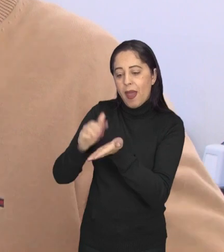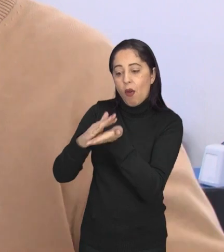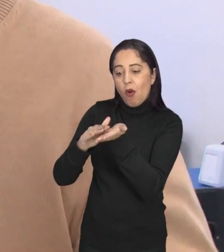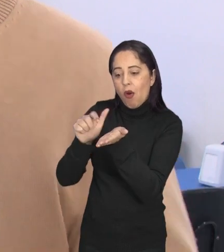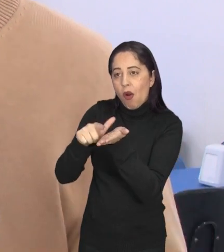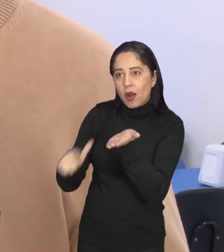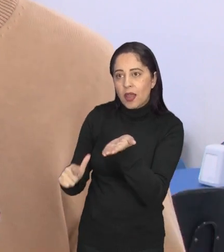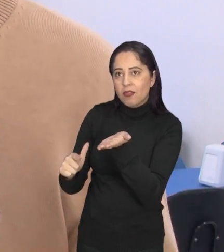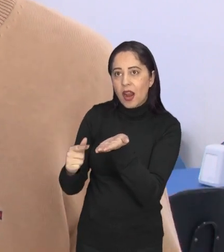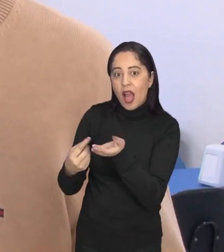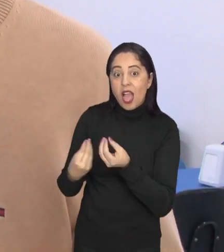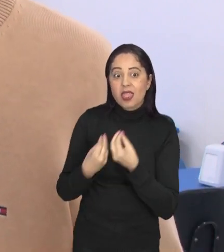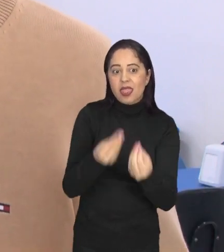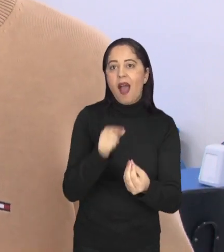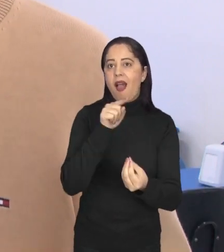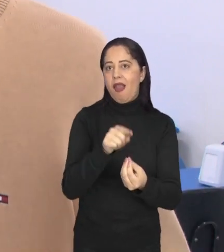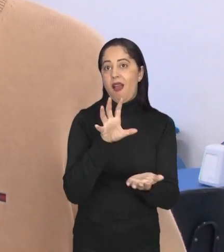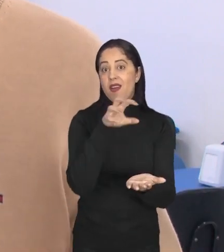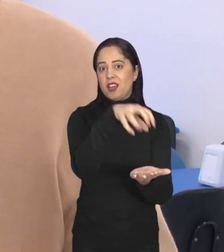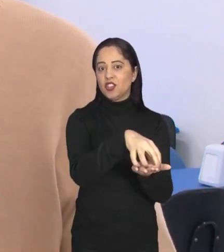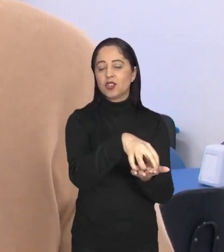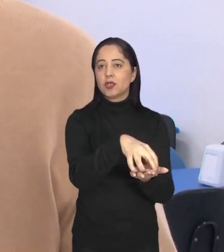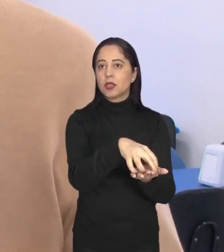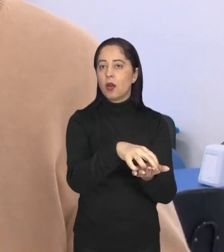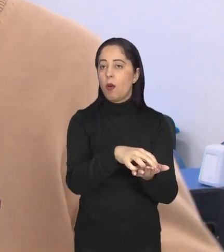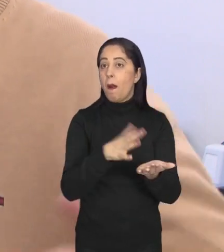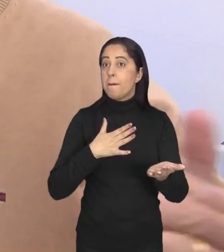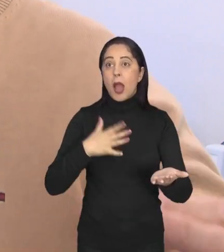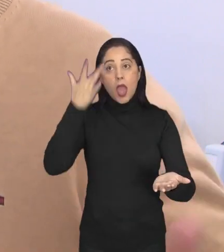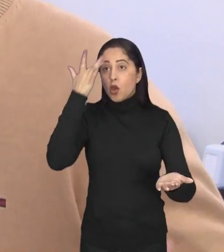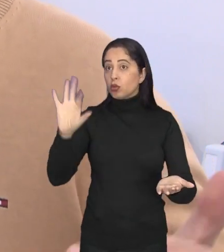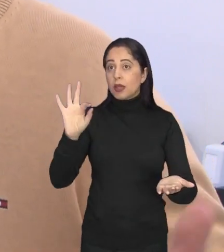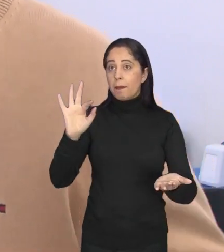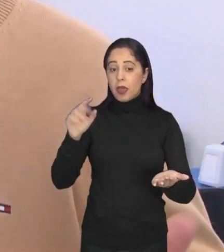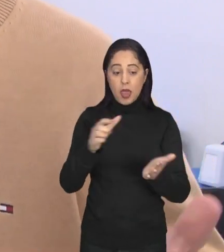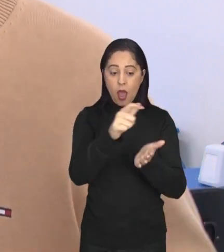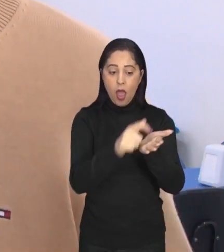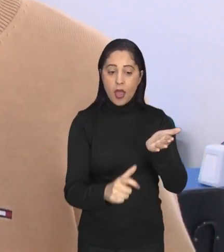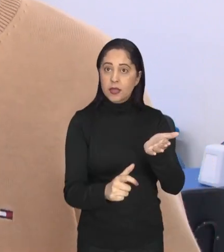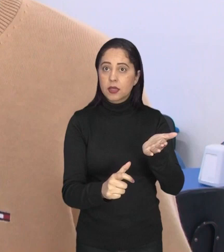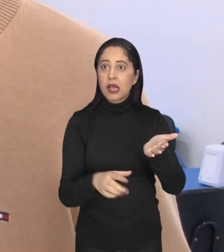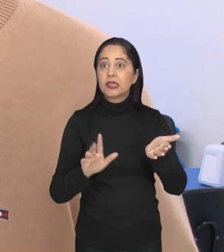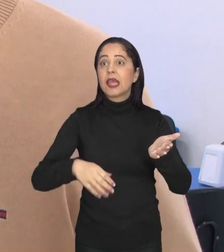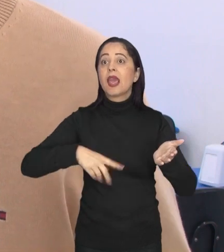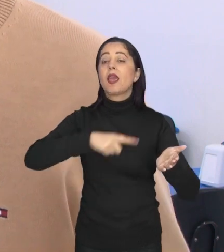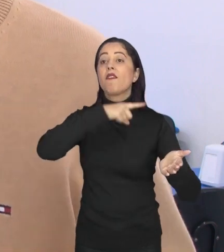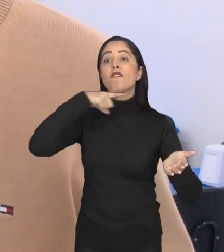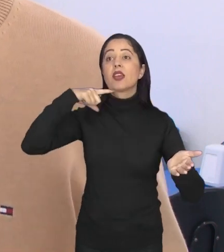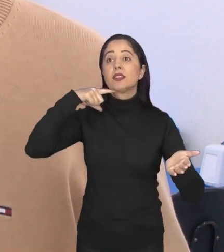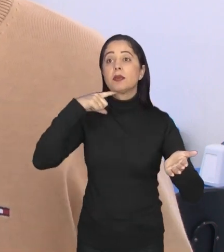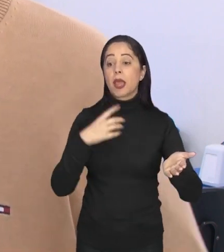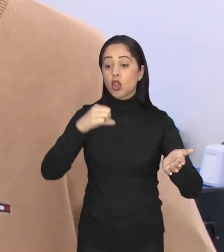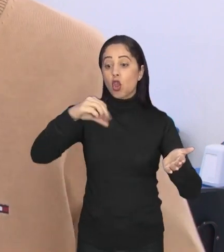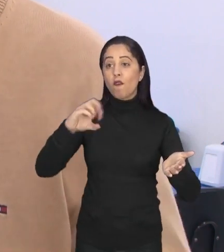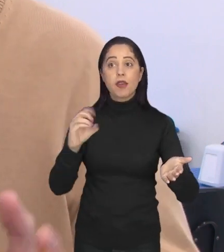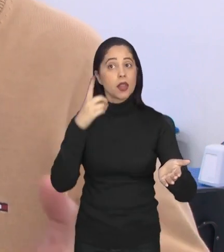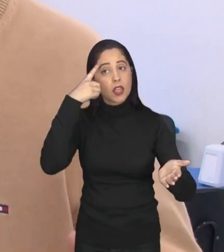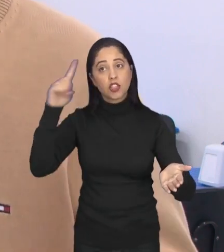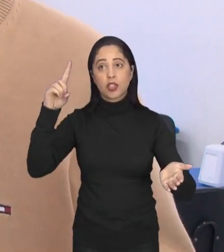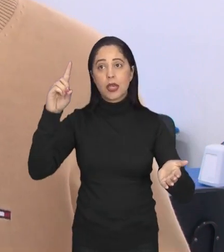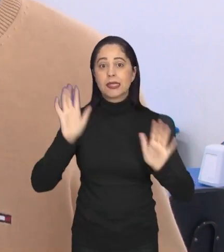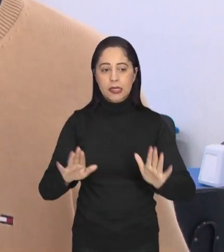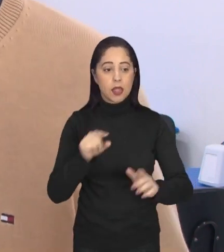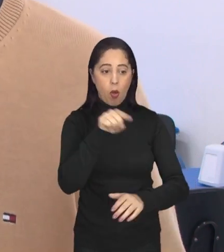parceiros, dão a nota fiscal aqui. E eu não sabia, tem 90 dias de prazo essa nota fiscal. Então a entidade também precisa